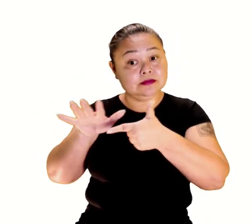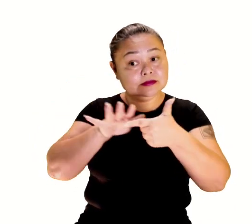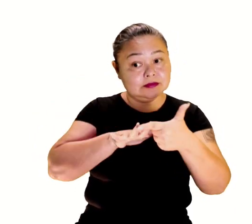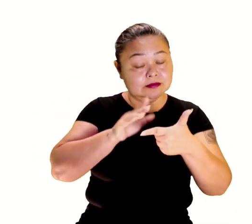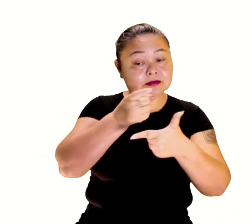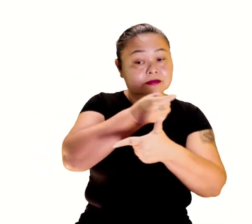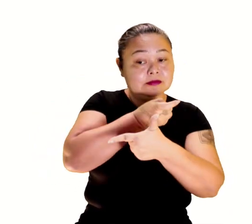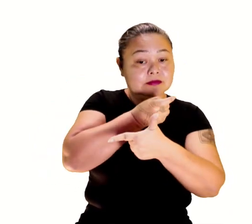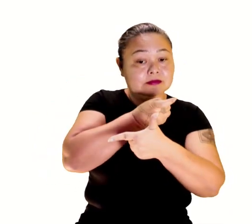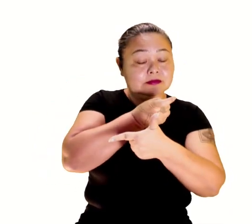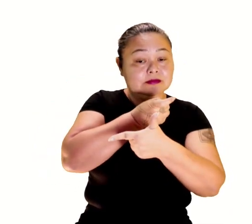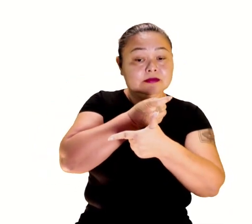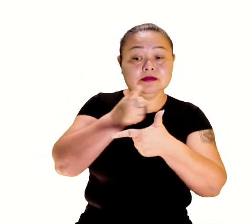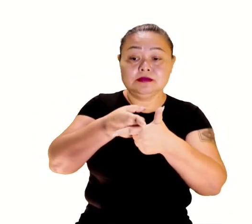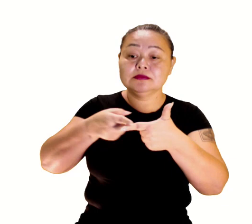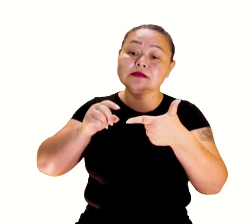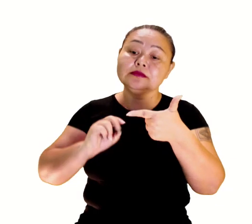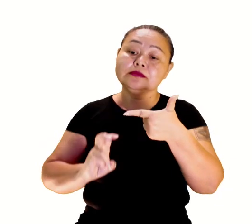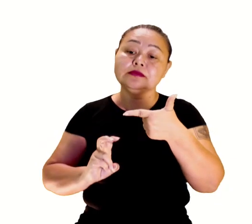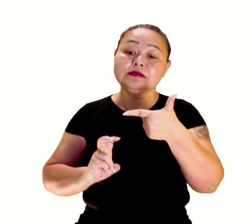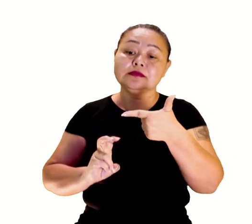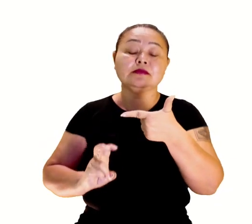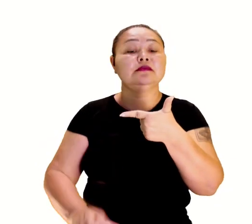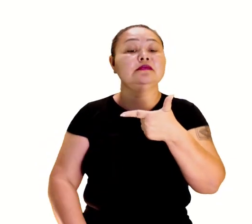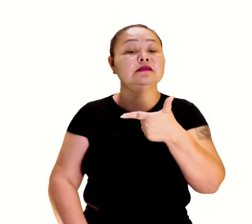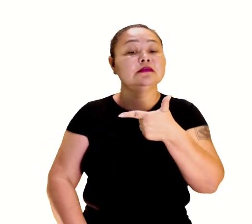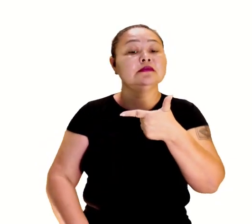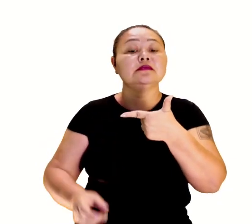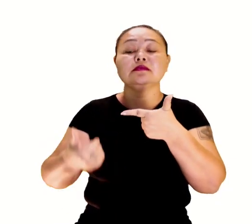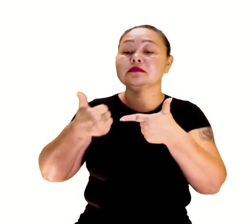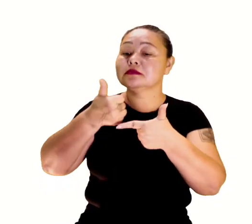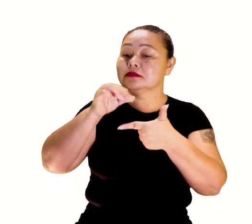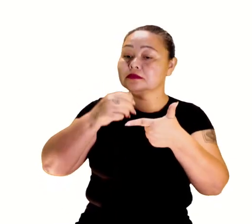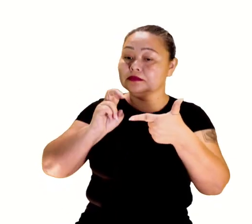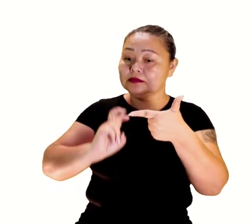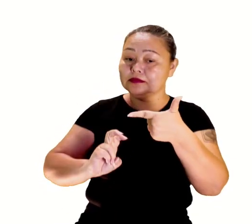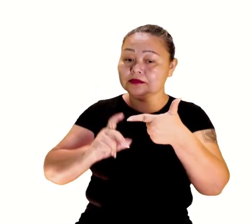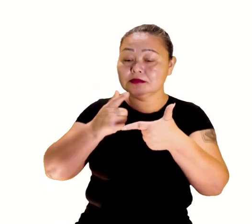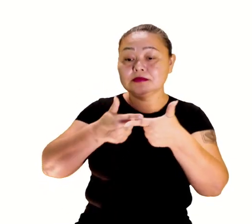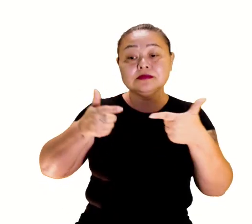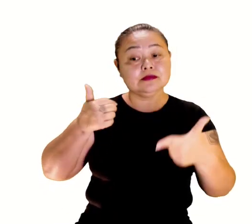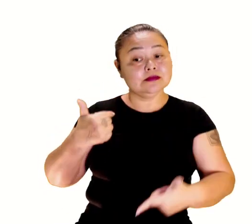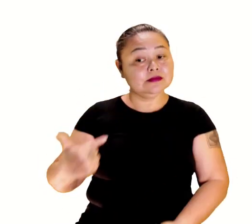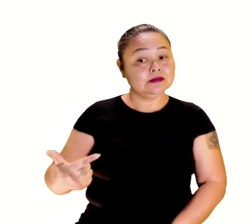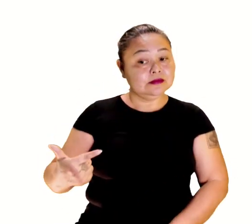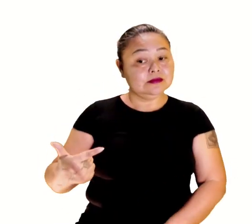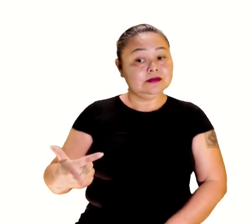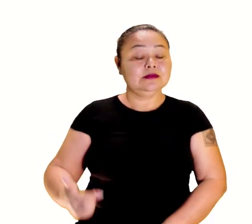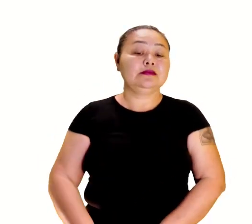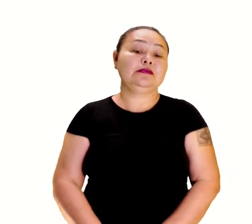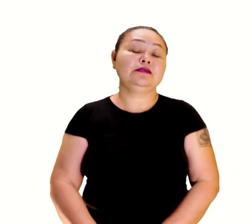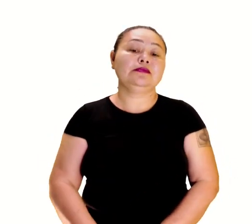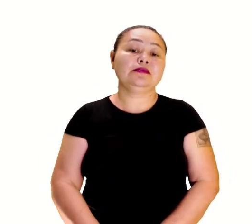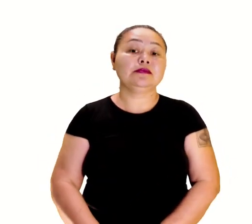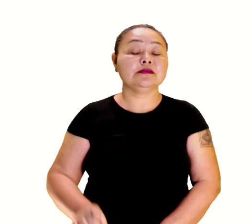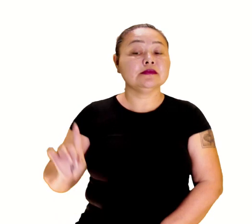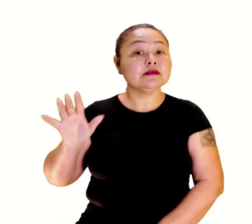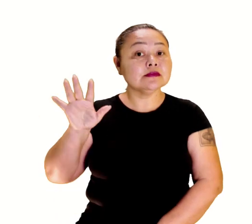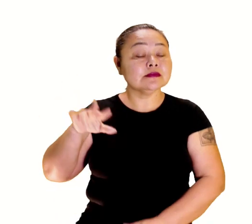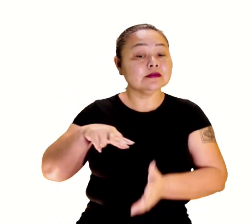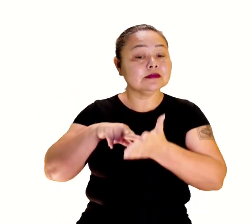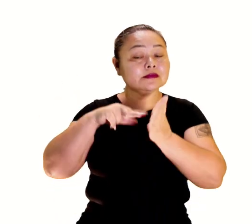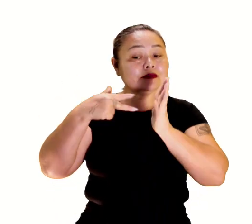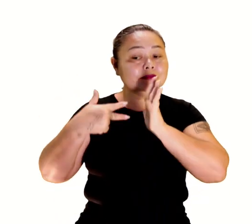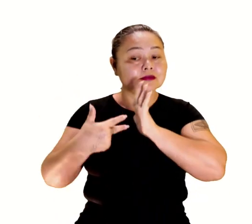ele sozinho. Dividido por 5. 10 dividido por 5, meu x vale? 2. 2. Então quer dizer que